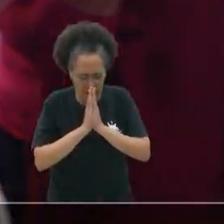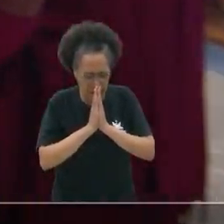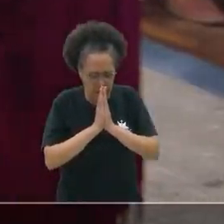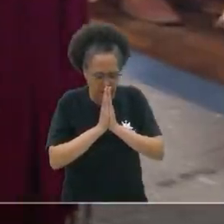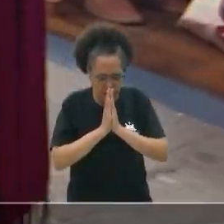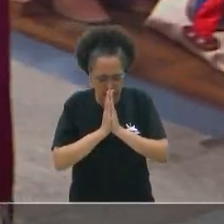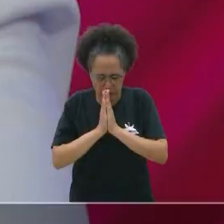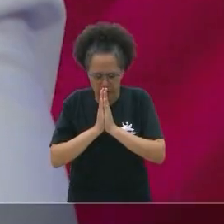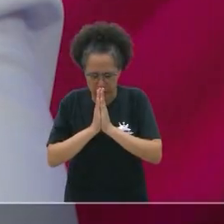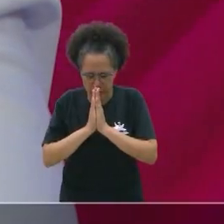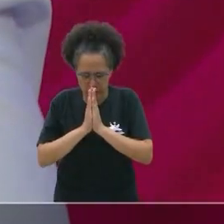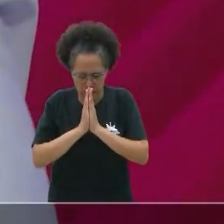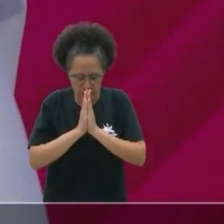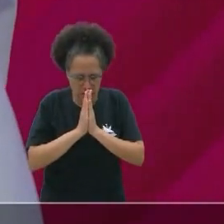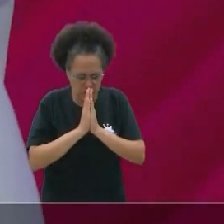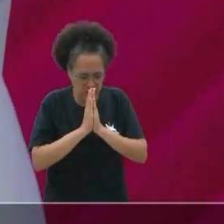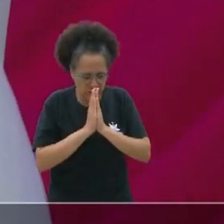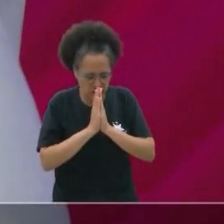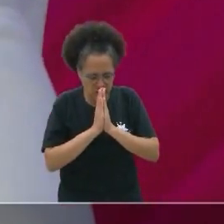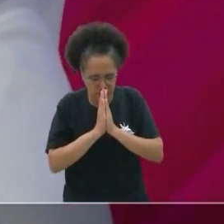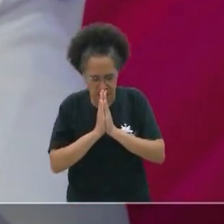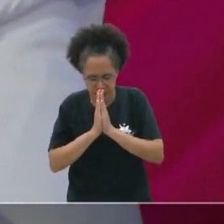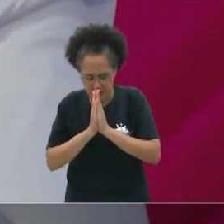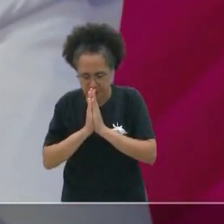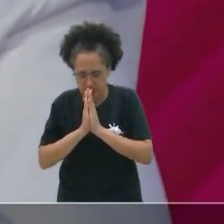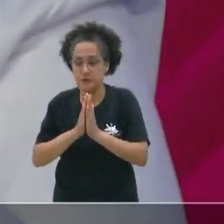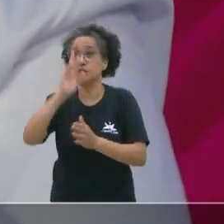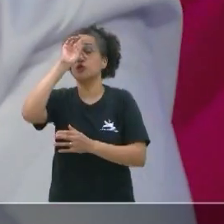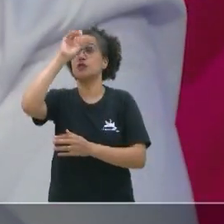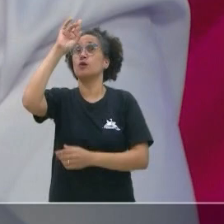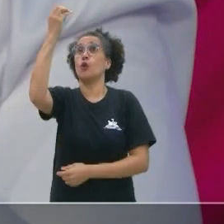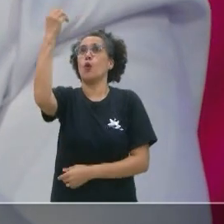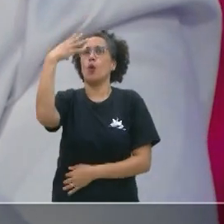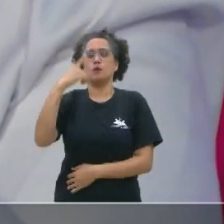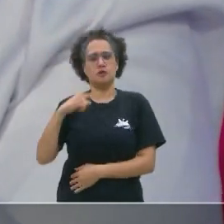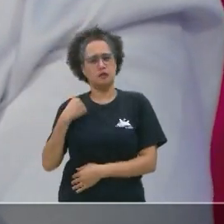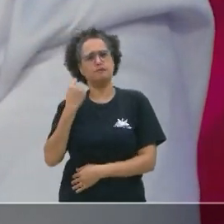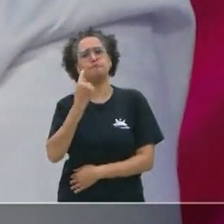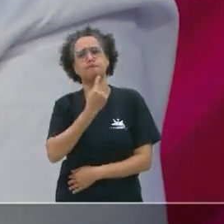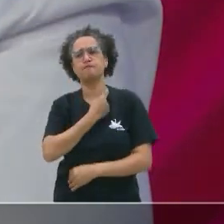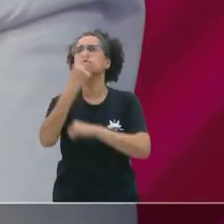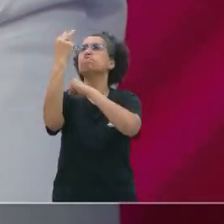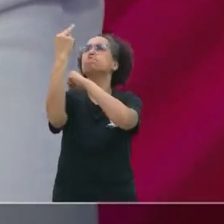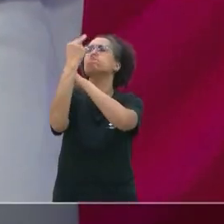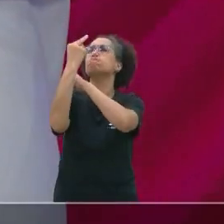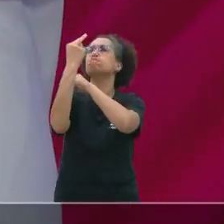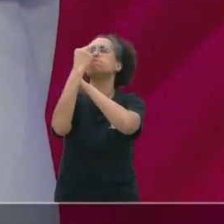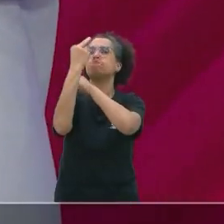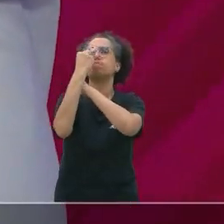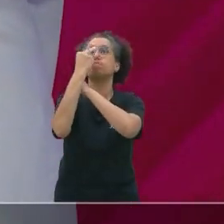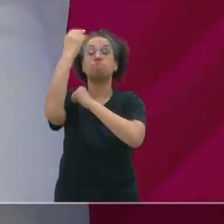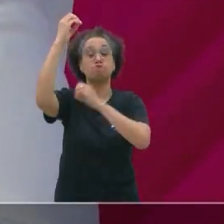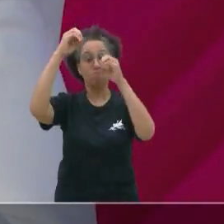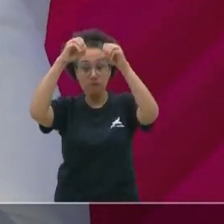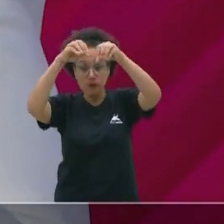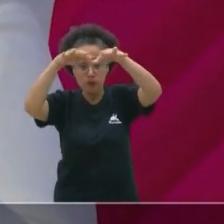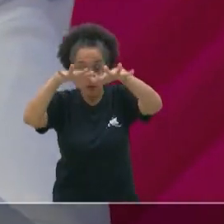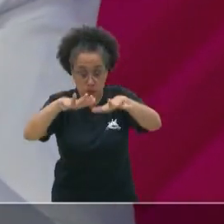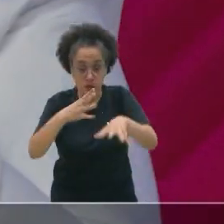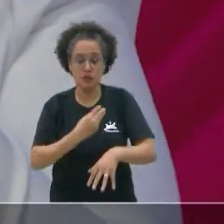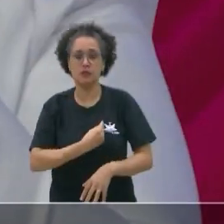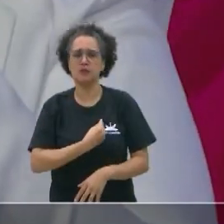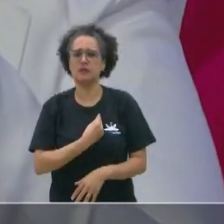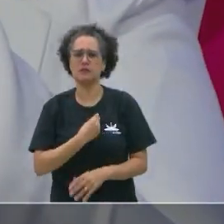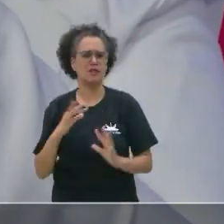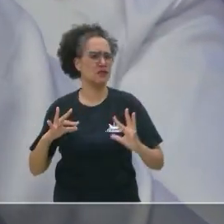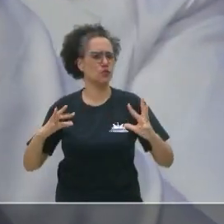glória. Sim, Senhor, tu que és nossa luz, refúgio e proteção. Ilumina a vida destes nossos irmãos que clamam